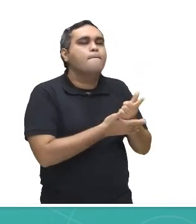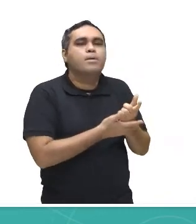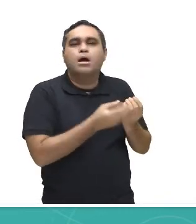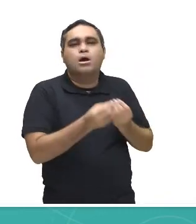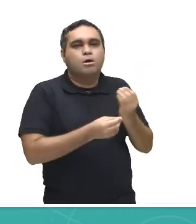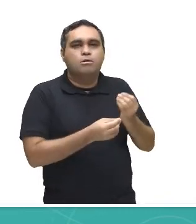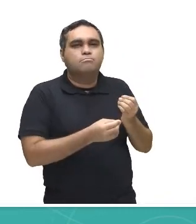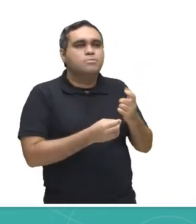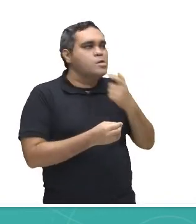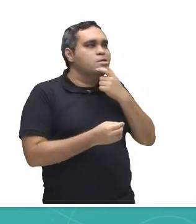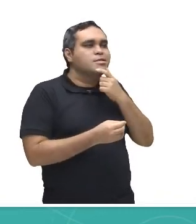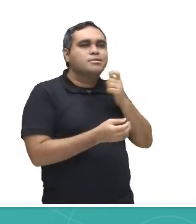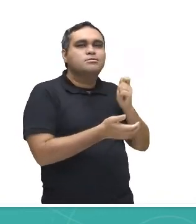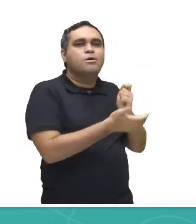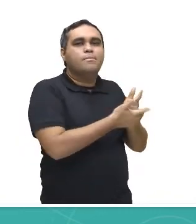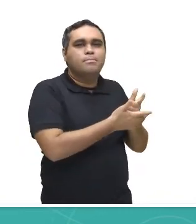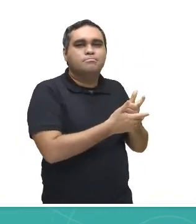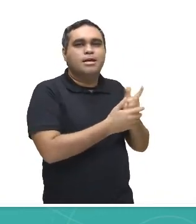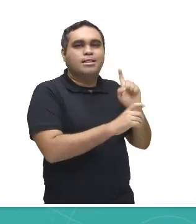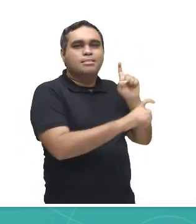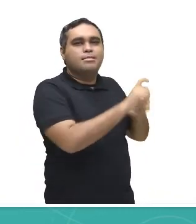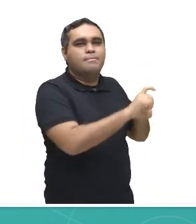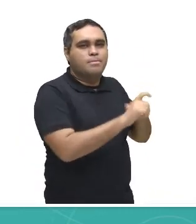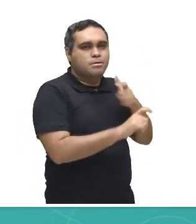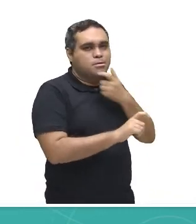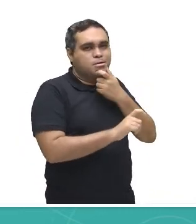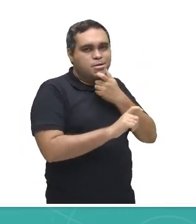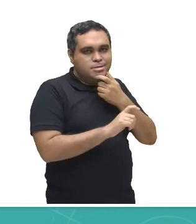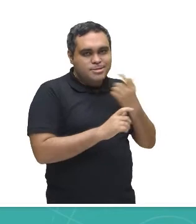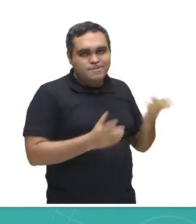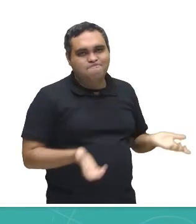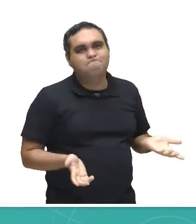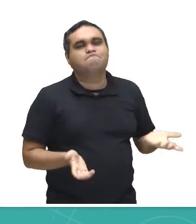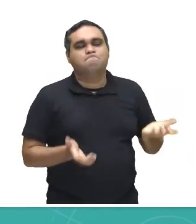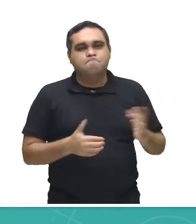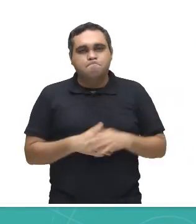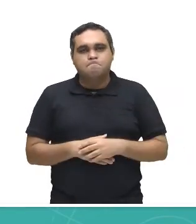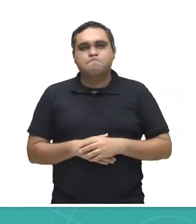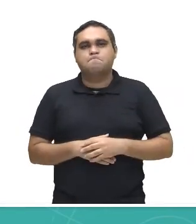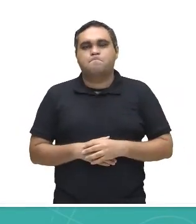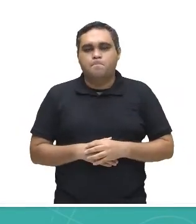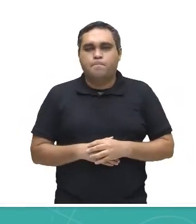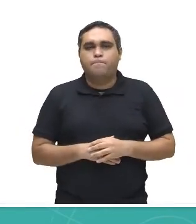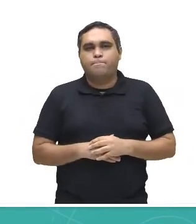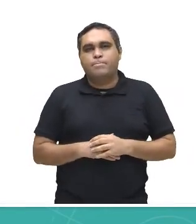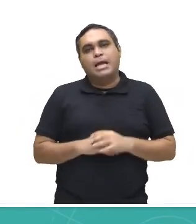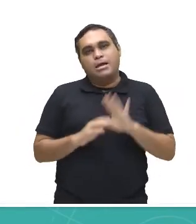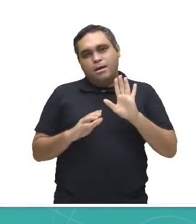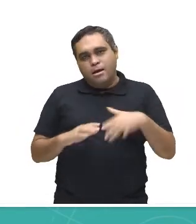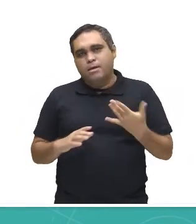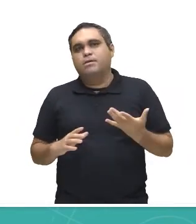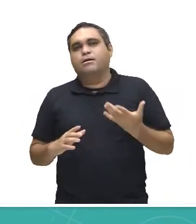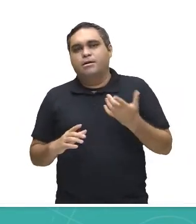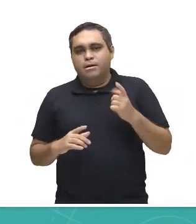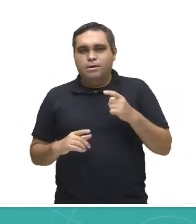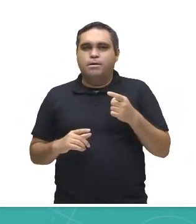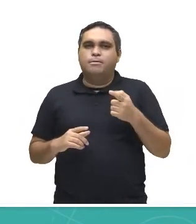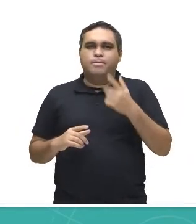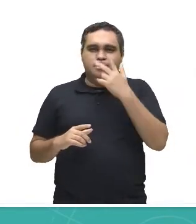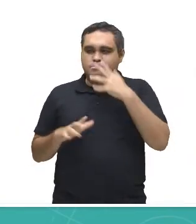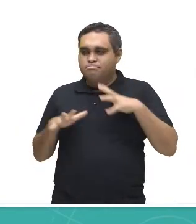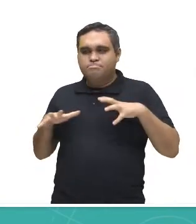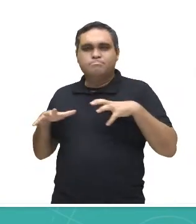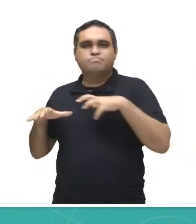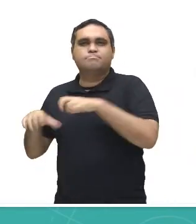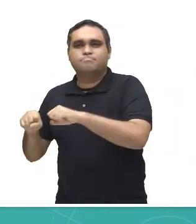essa dependência do consumo aí dos tecidos ingleses, certo? E isso vai estabelecendo ali uma dominação que,